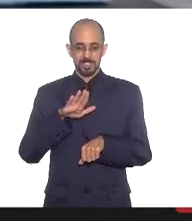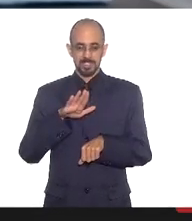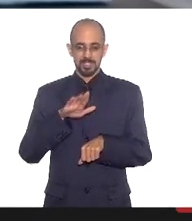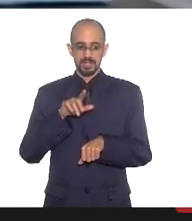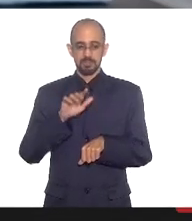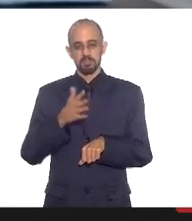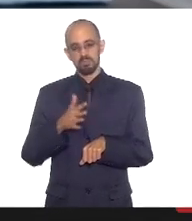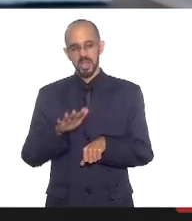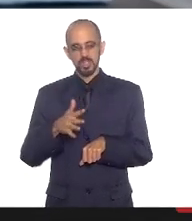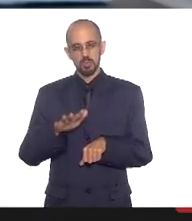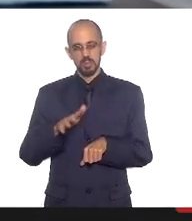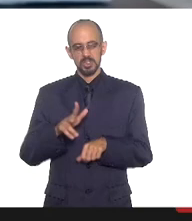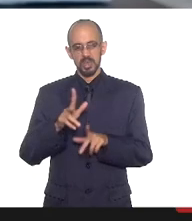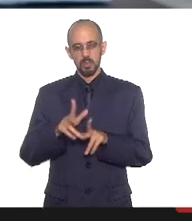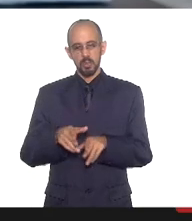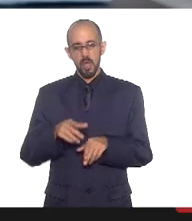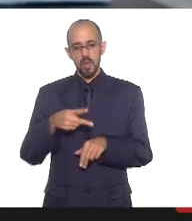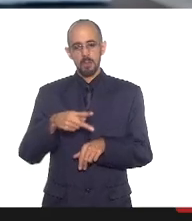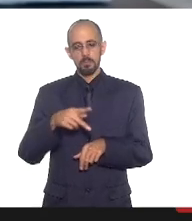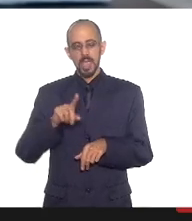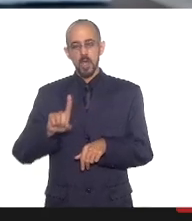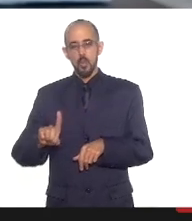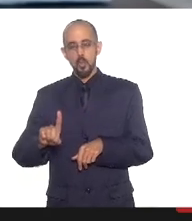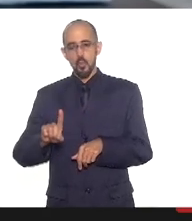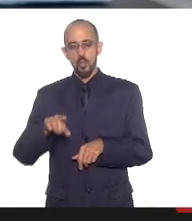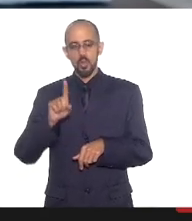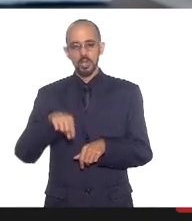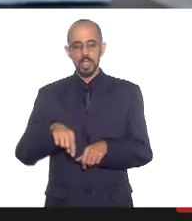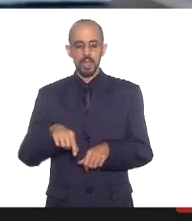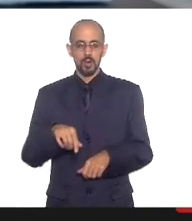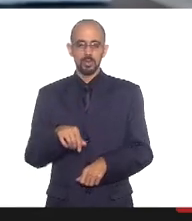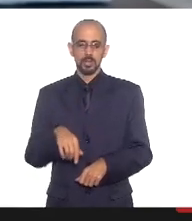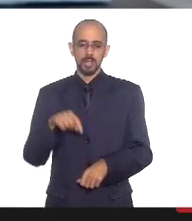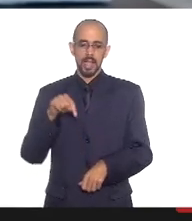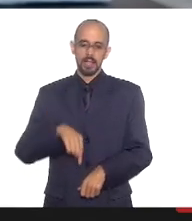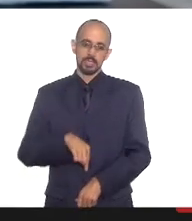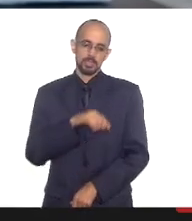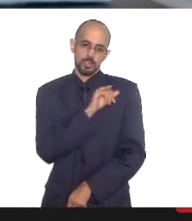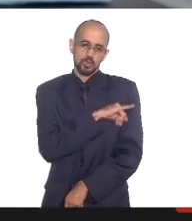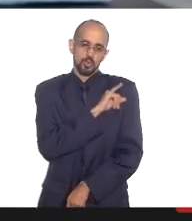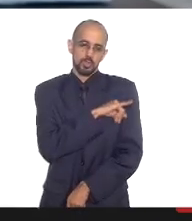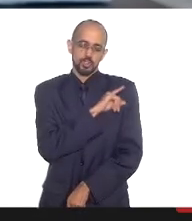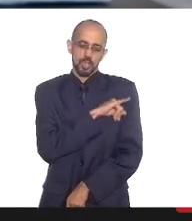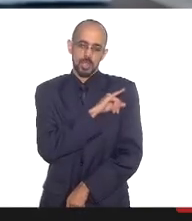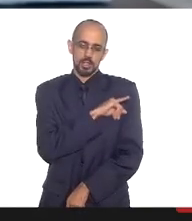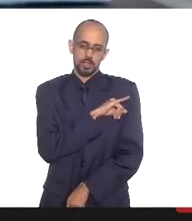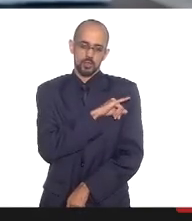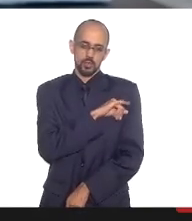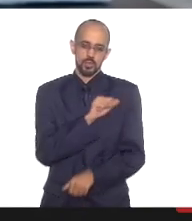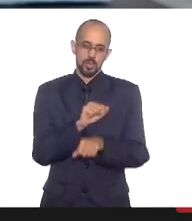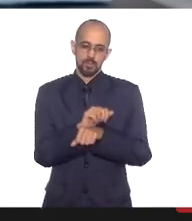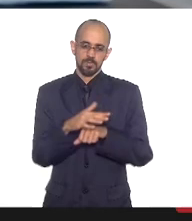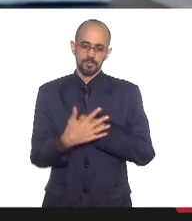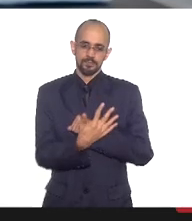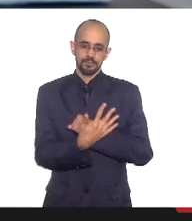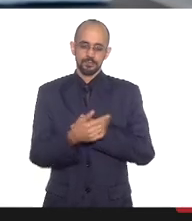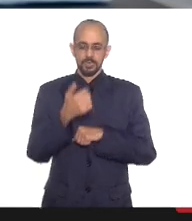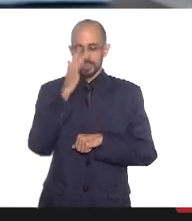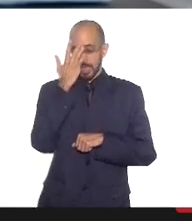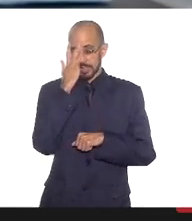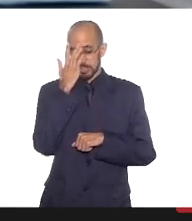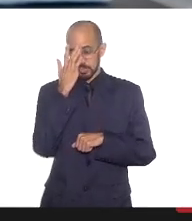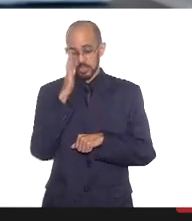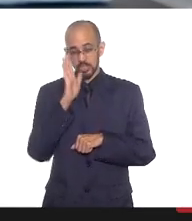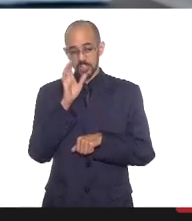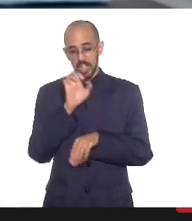a variante p1da Valente predomina hoje do Rio de Janeiro a Valente Diana já tá predominantes alguns países